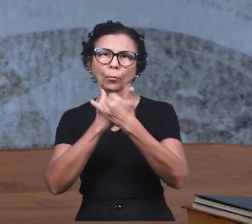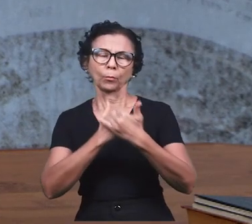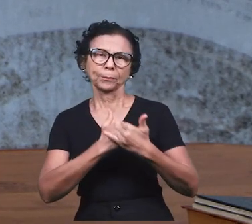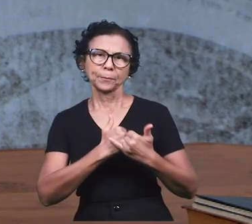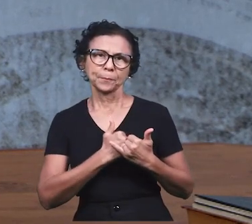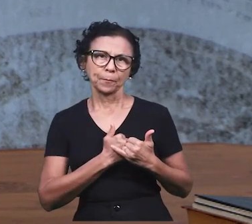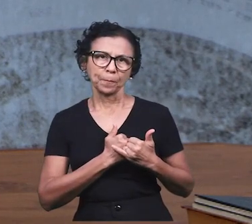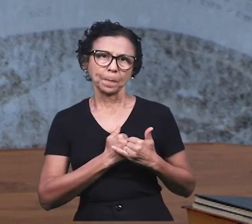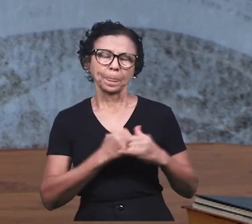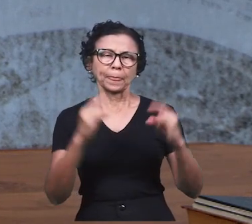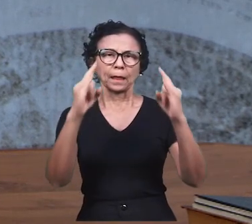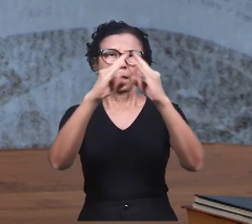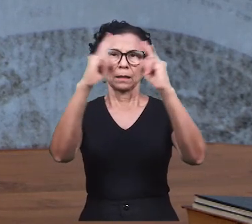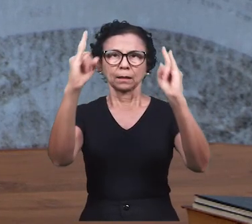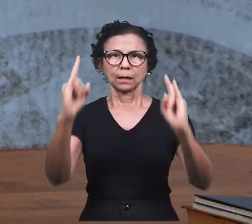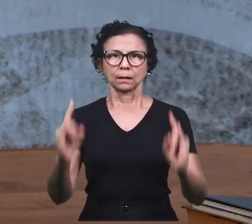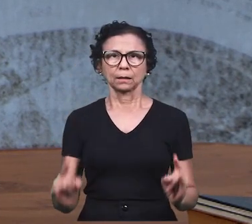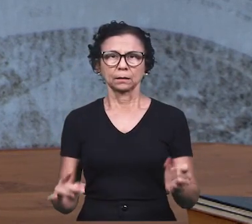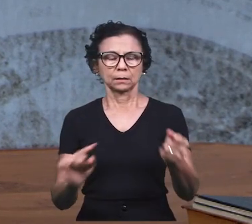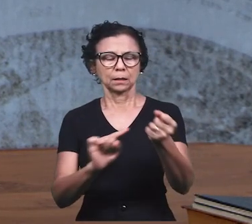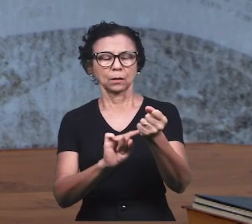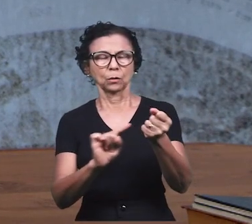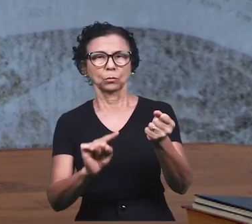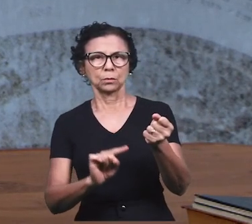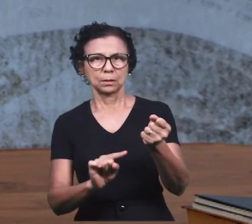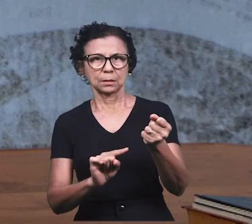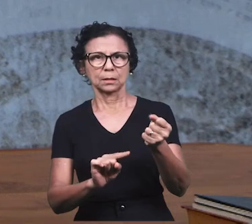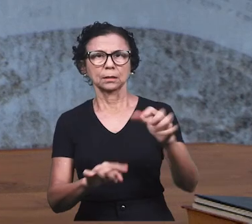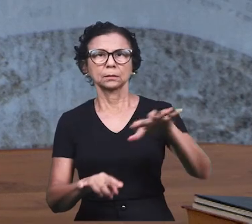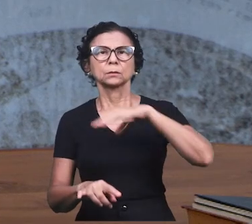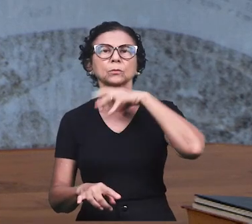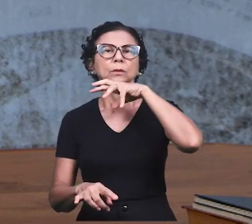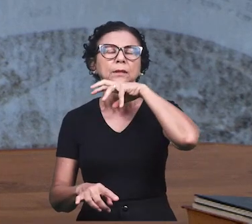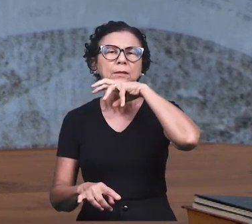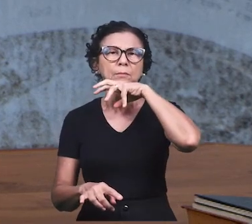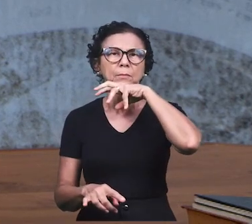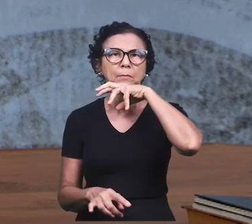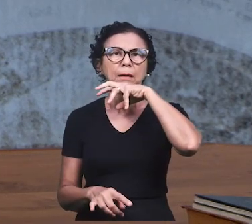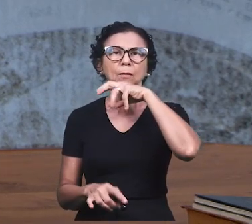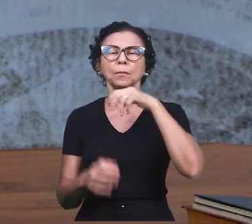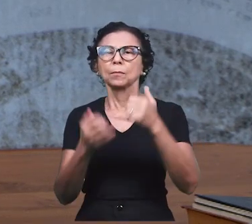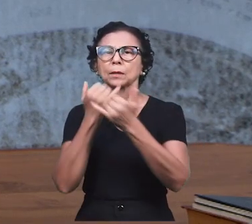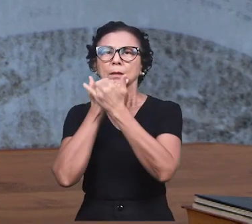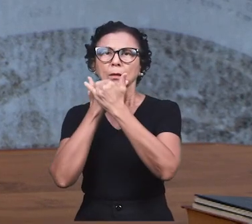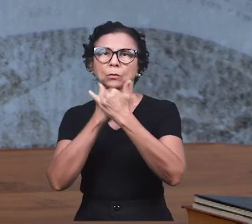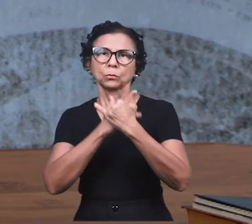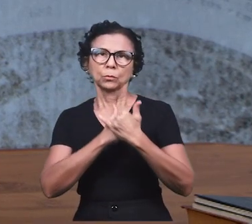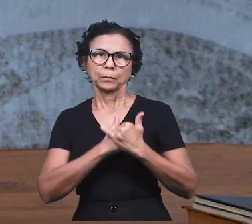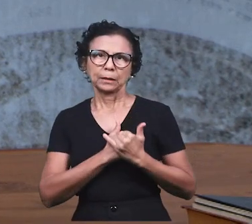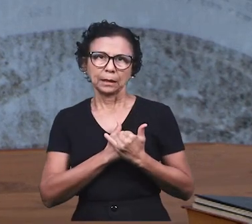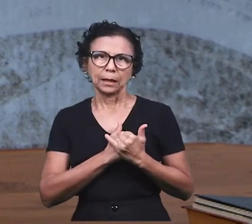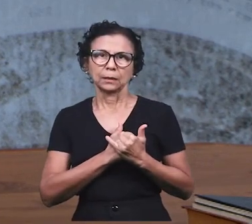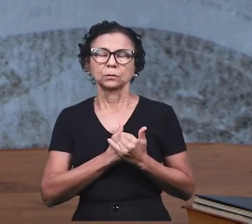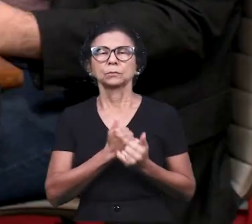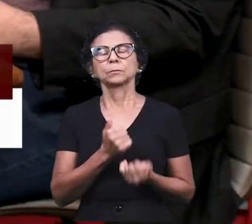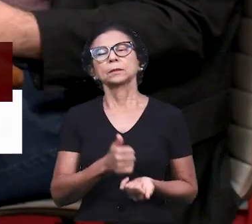da congregação para expiar no santuário, se comerá, no fogo será